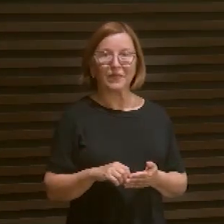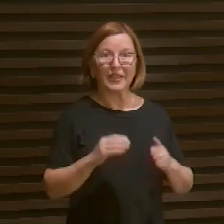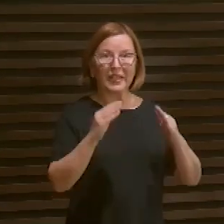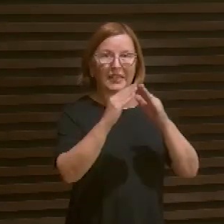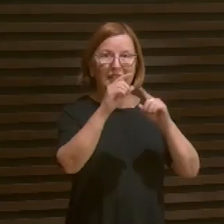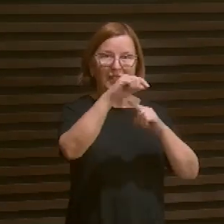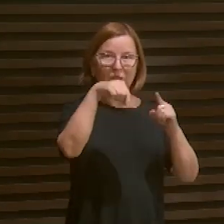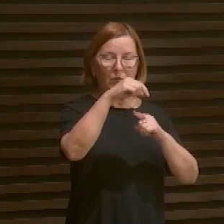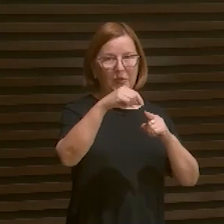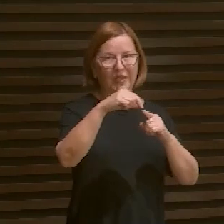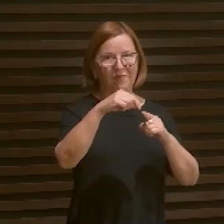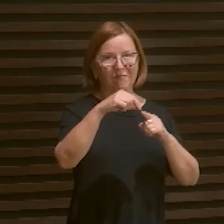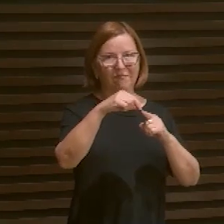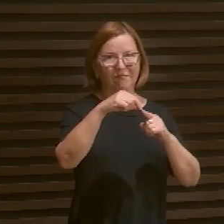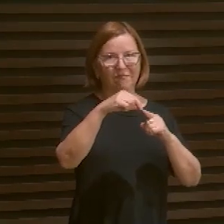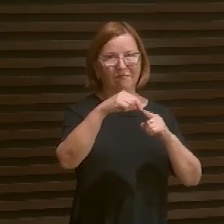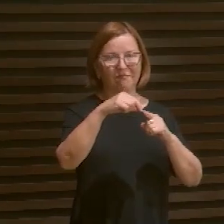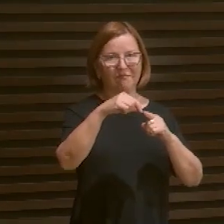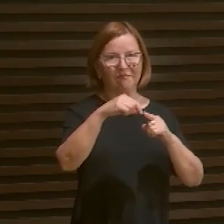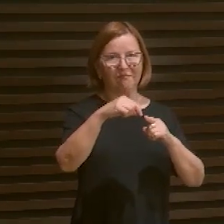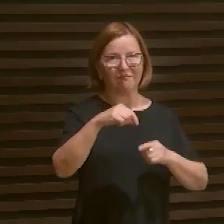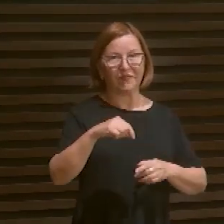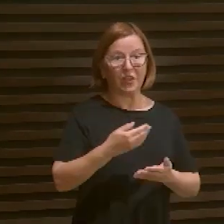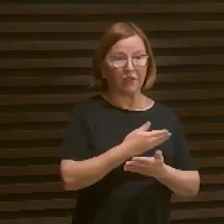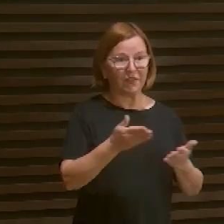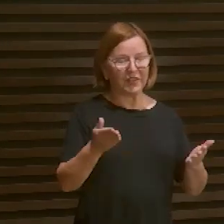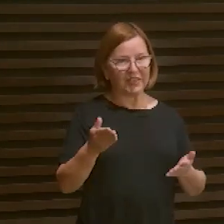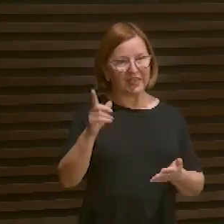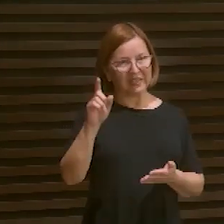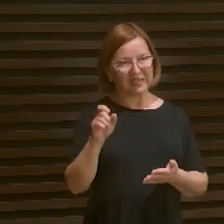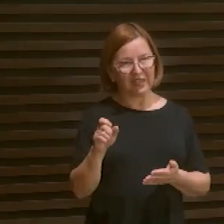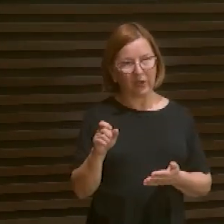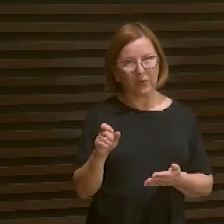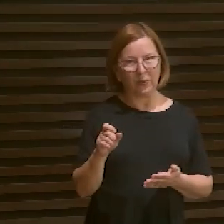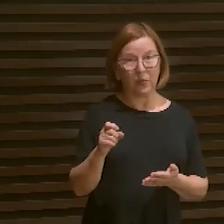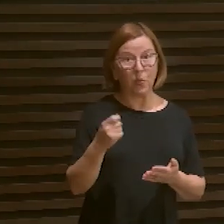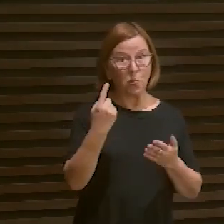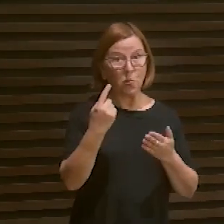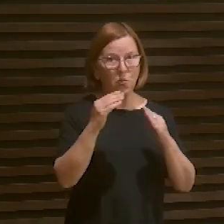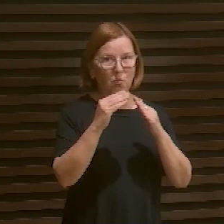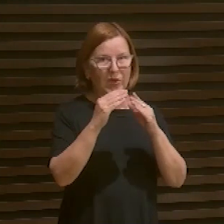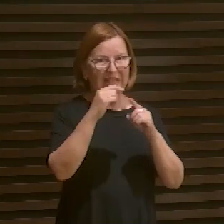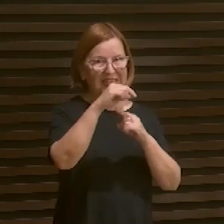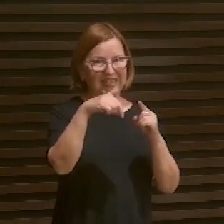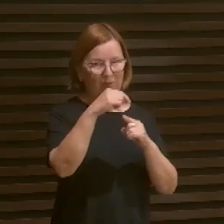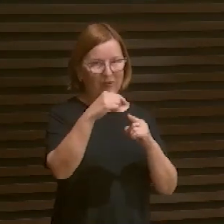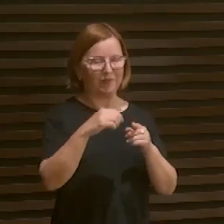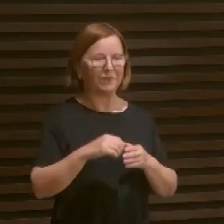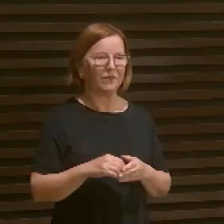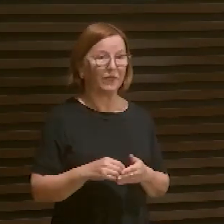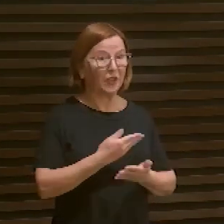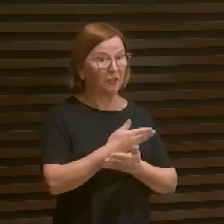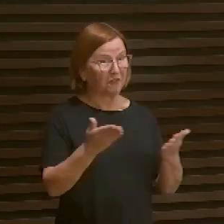santuário singular. Ele não disse que vós sois santuários. Vós,